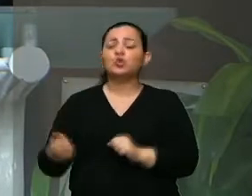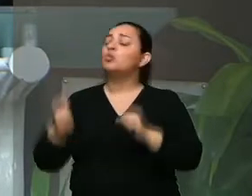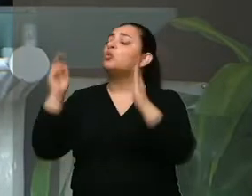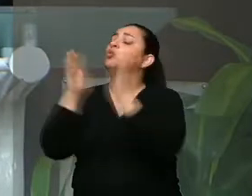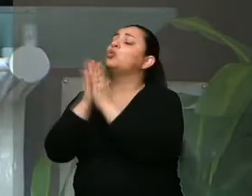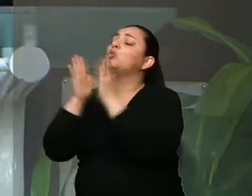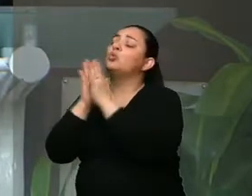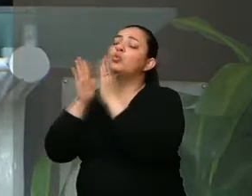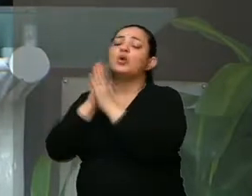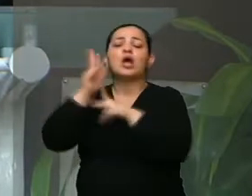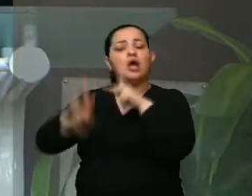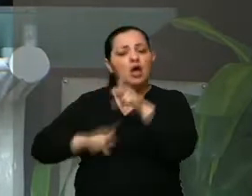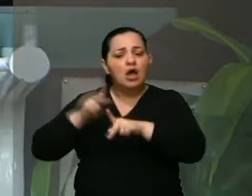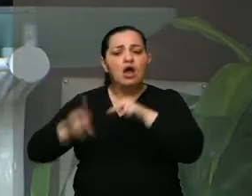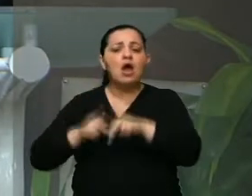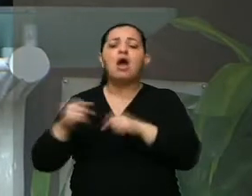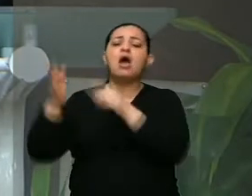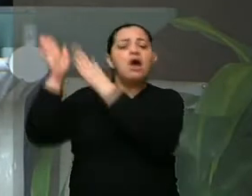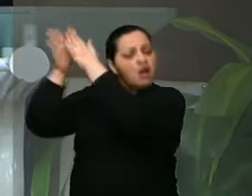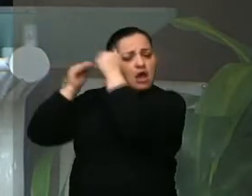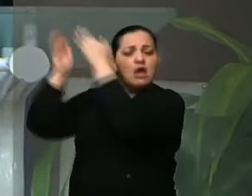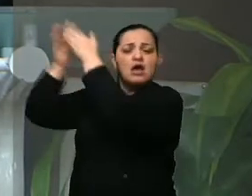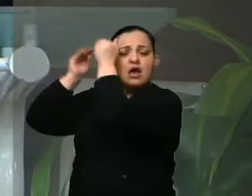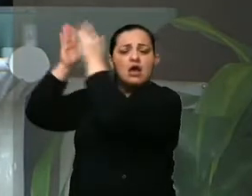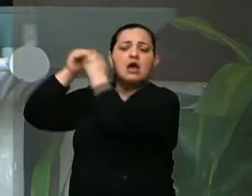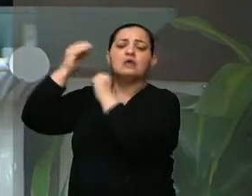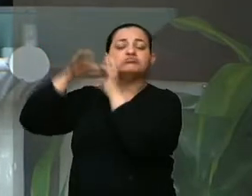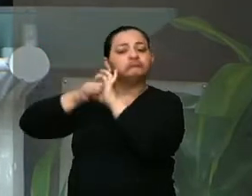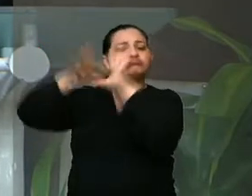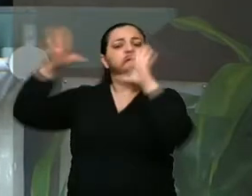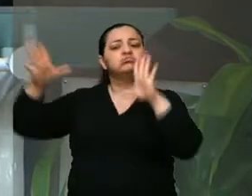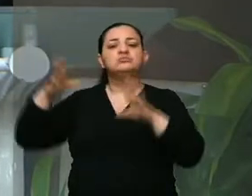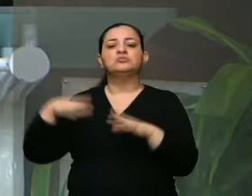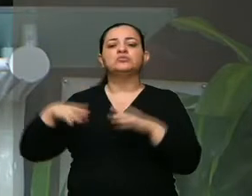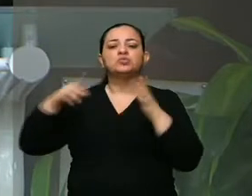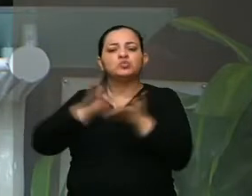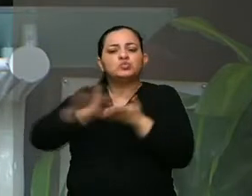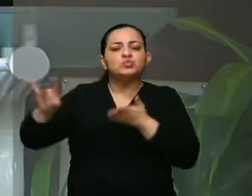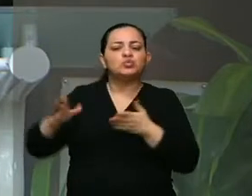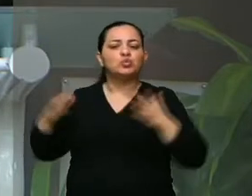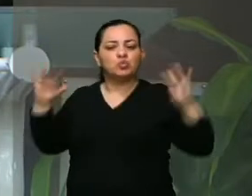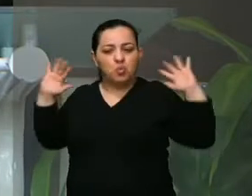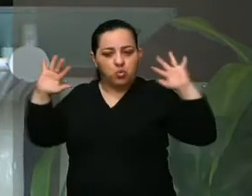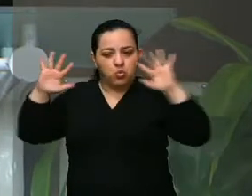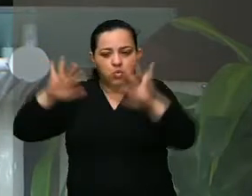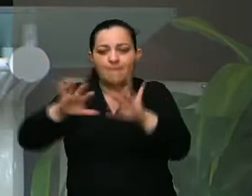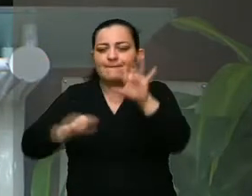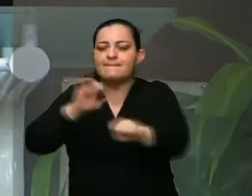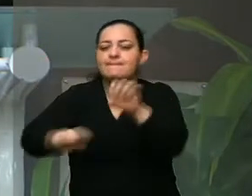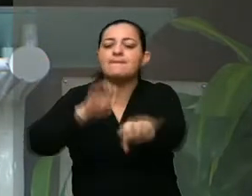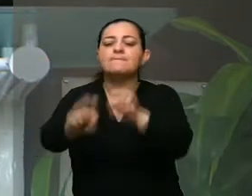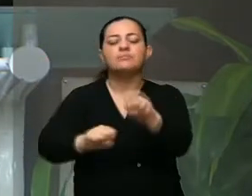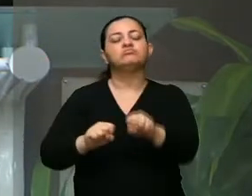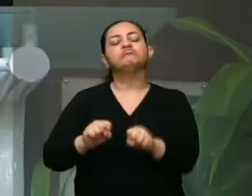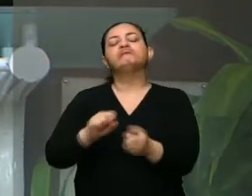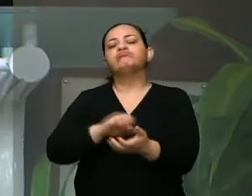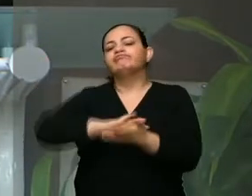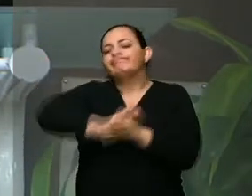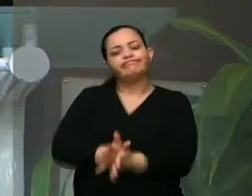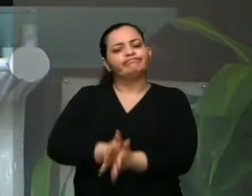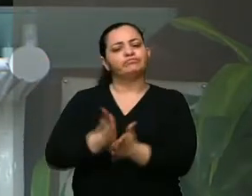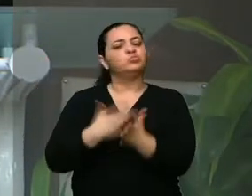povo vamos bom pedir a deus o livramento o inimigo e chegar pegar todos de joelhos chorando